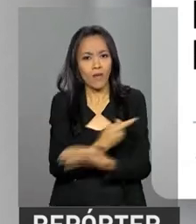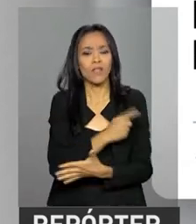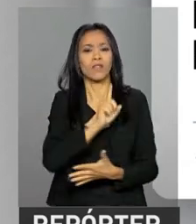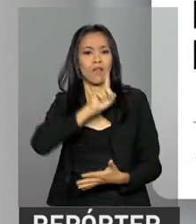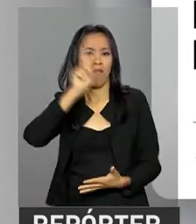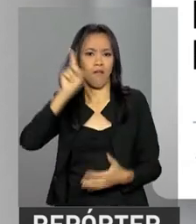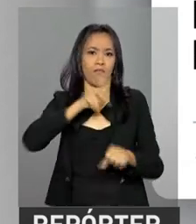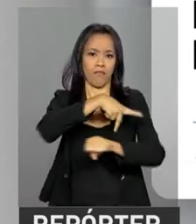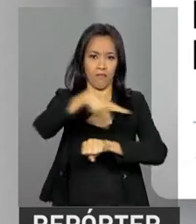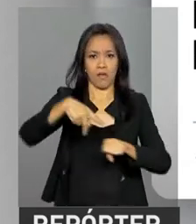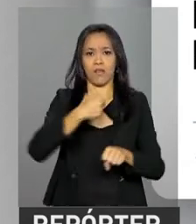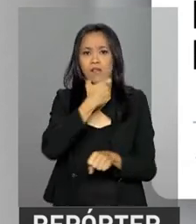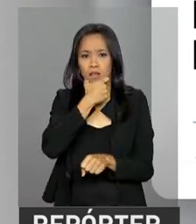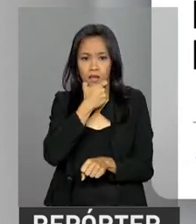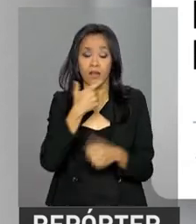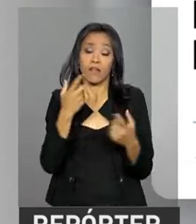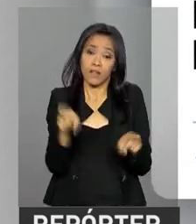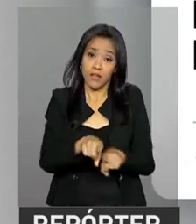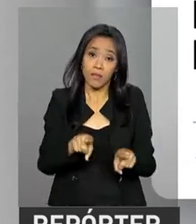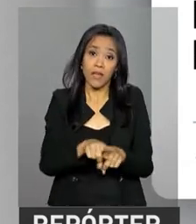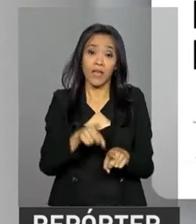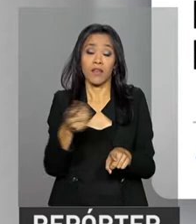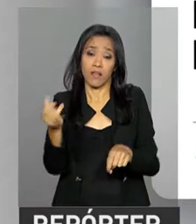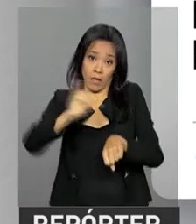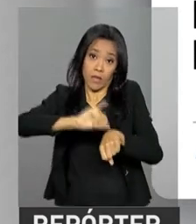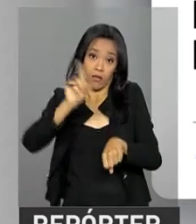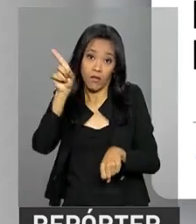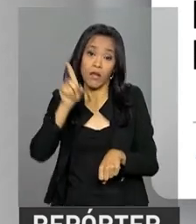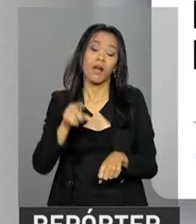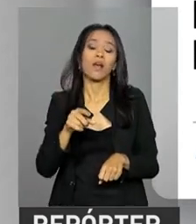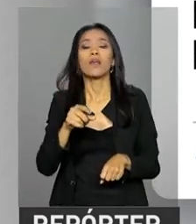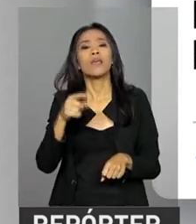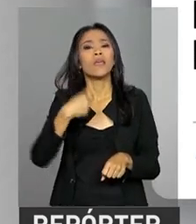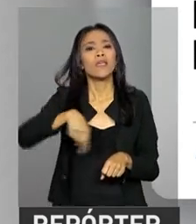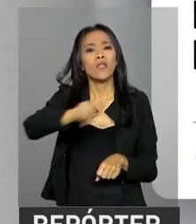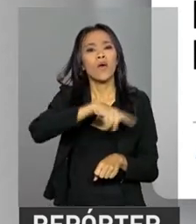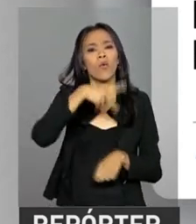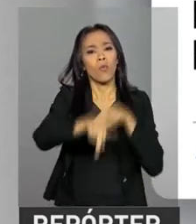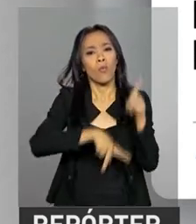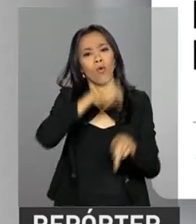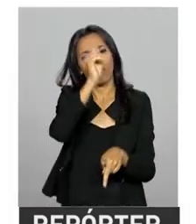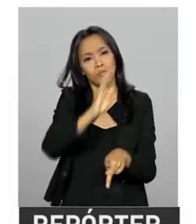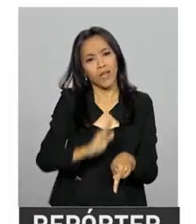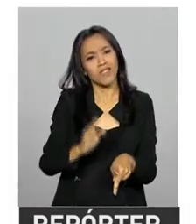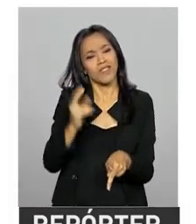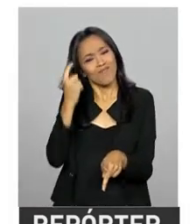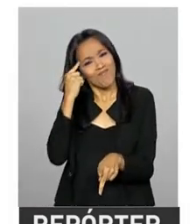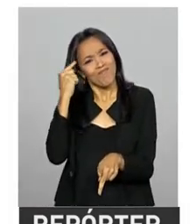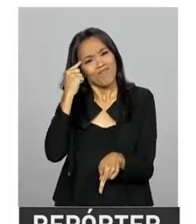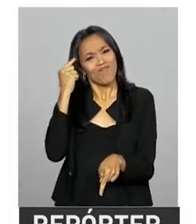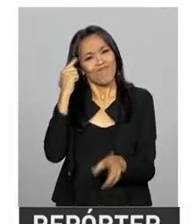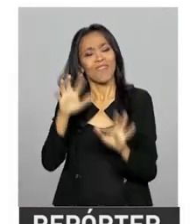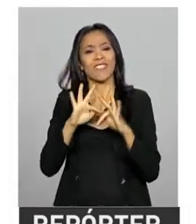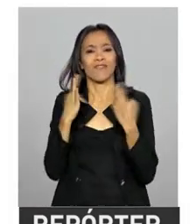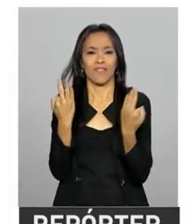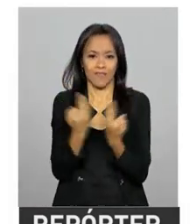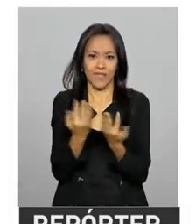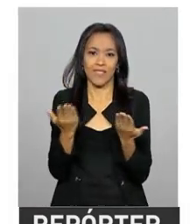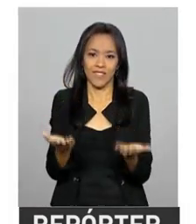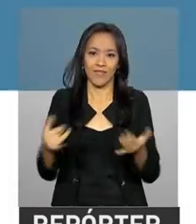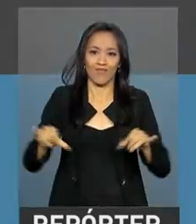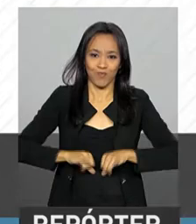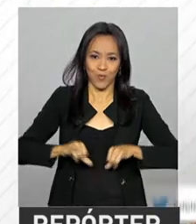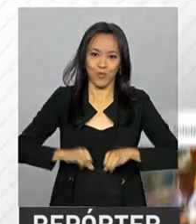em Londres e afirmou também que os pensamentos dos brasileiros se voltam especialmente às famílias das vítimas. Segundo